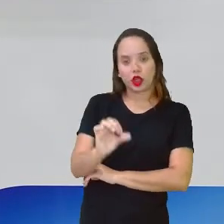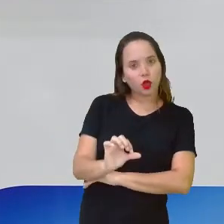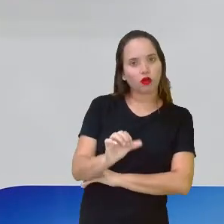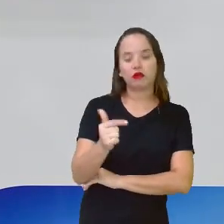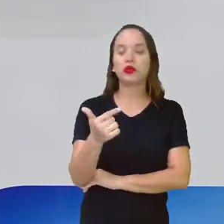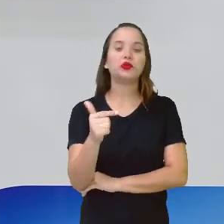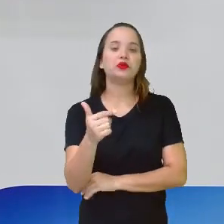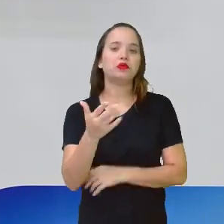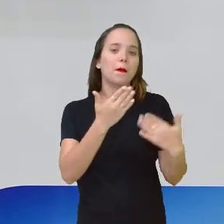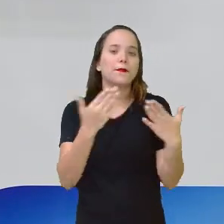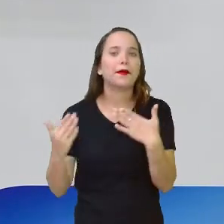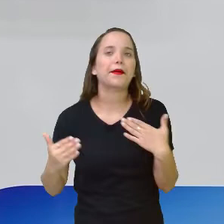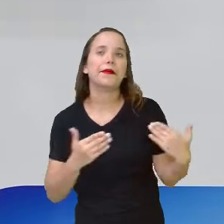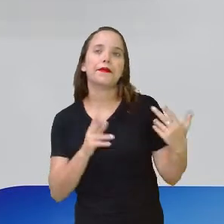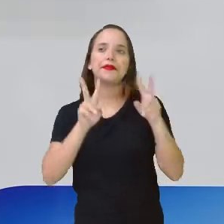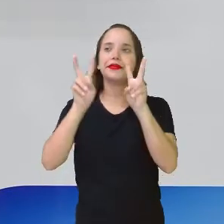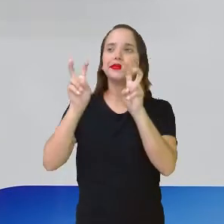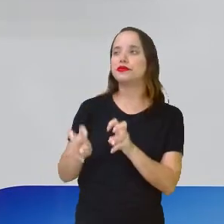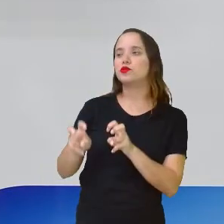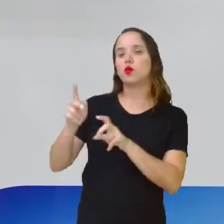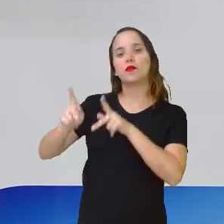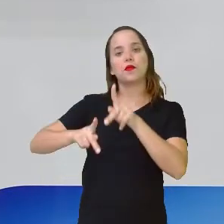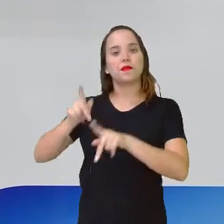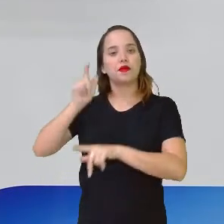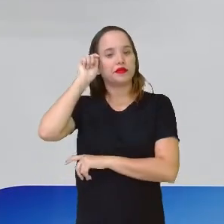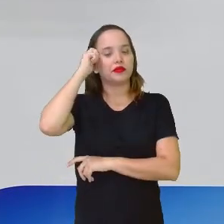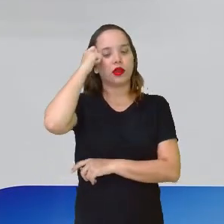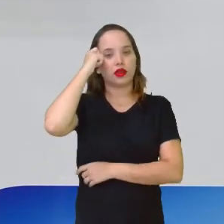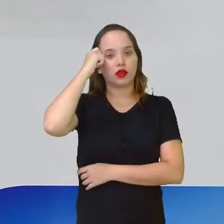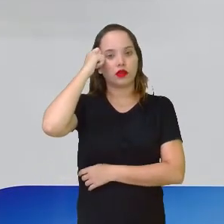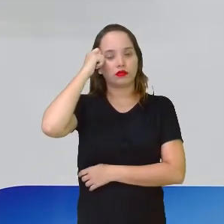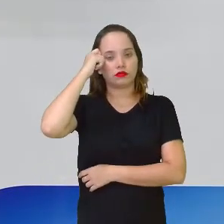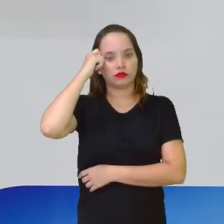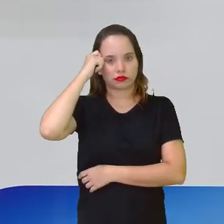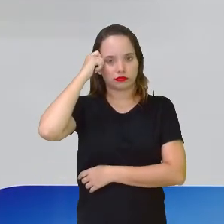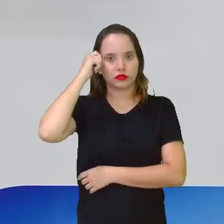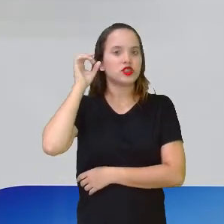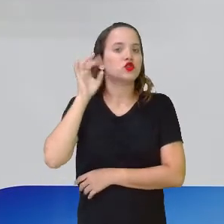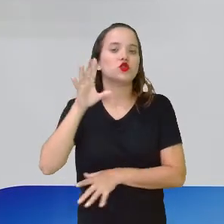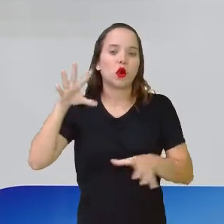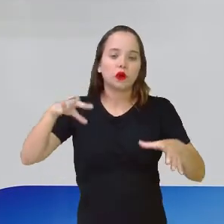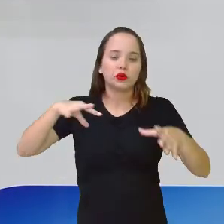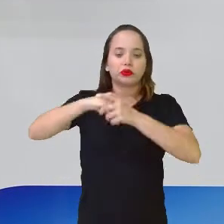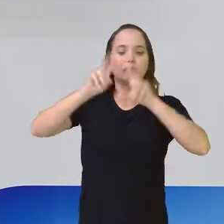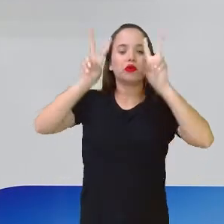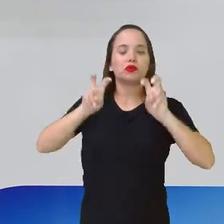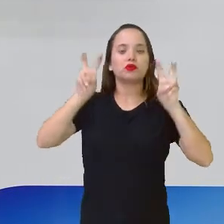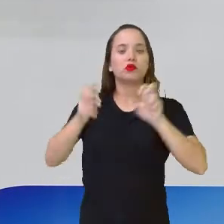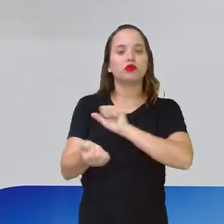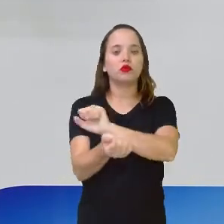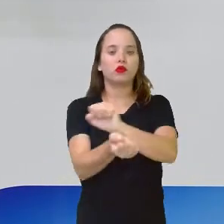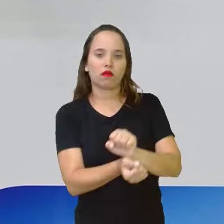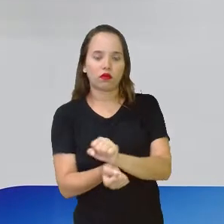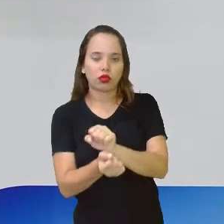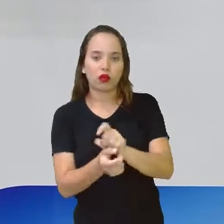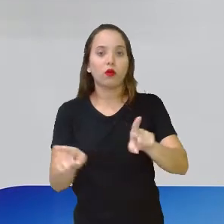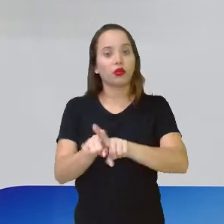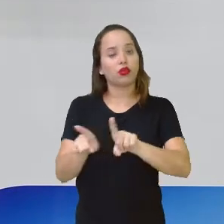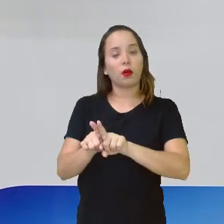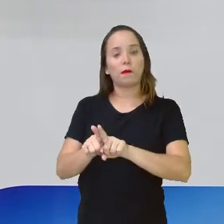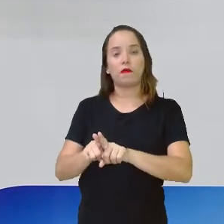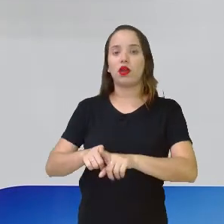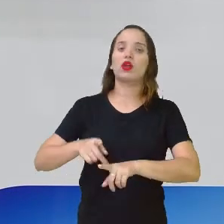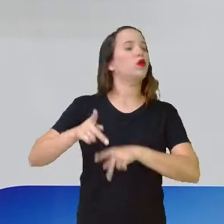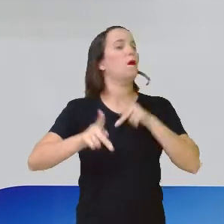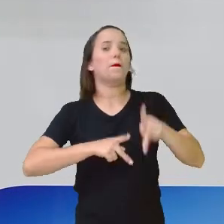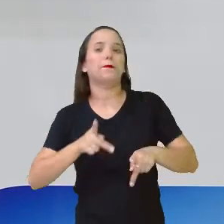a respeito do povo negro, a não ser quando se citava escravidão. E não se falava do povo indígena, a não ser no chamado